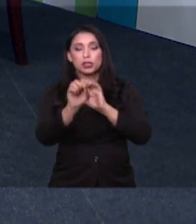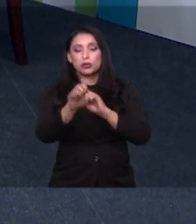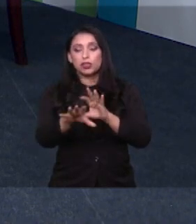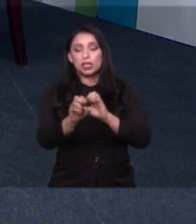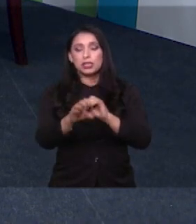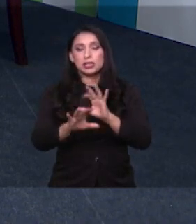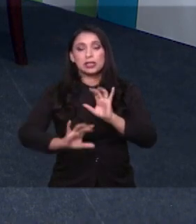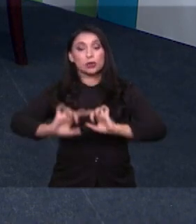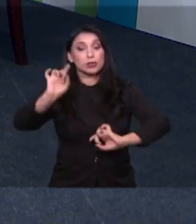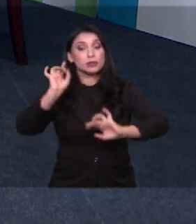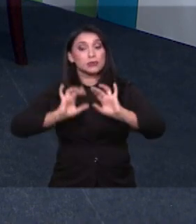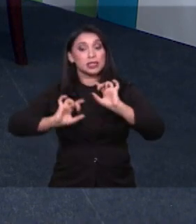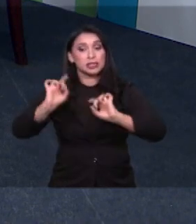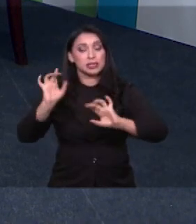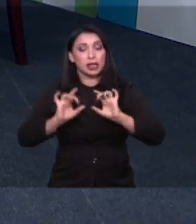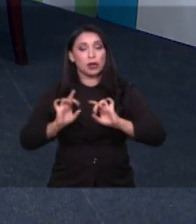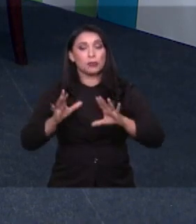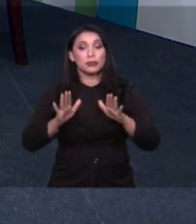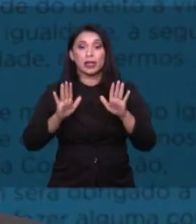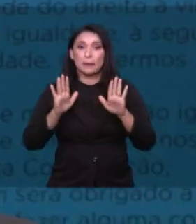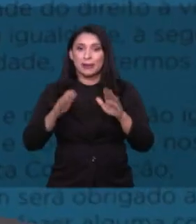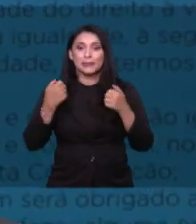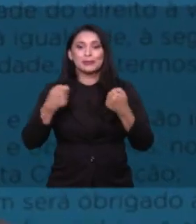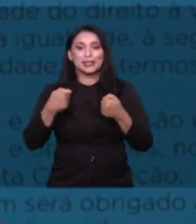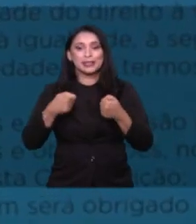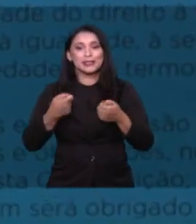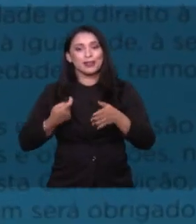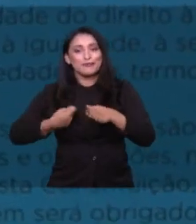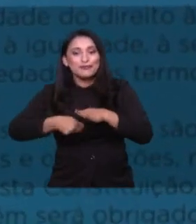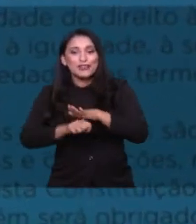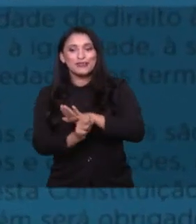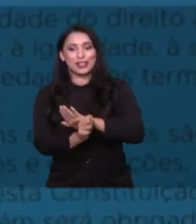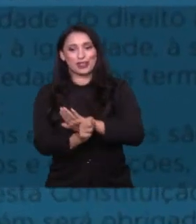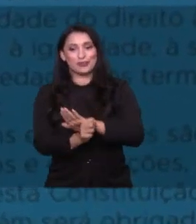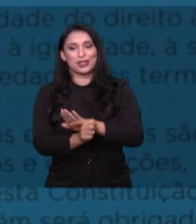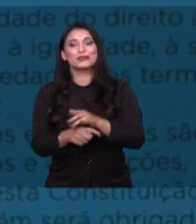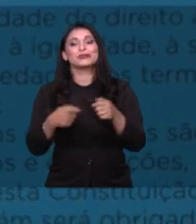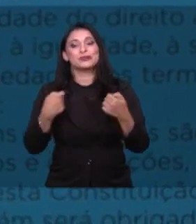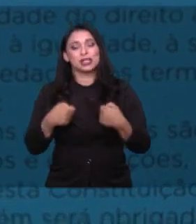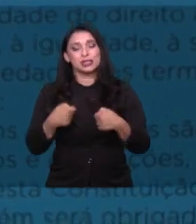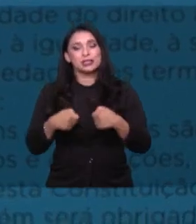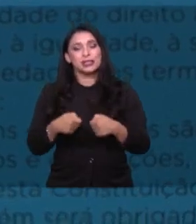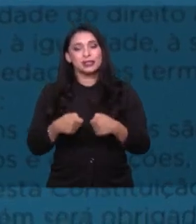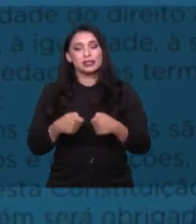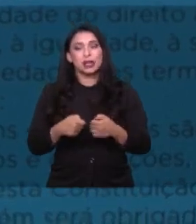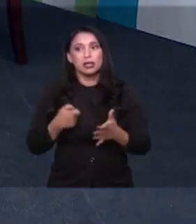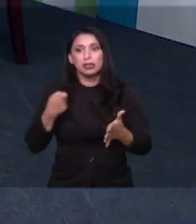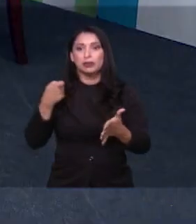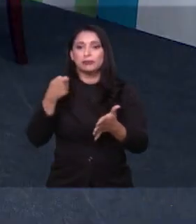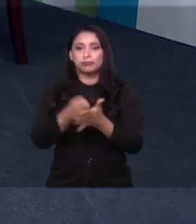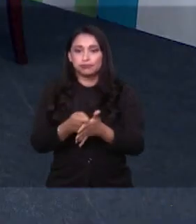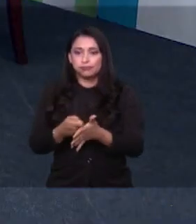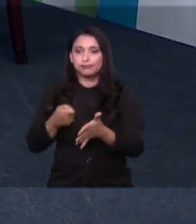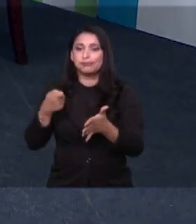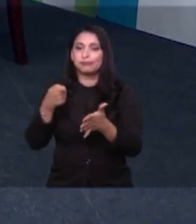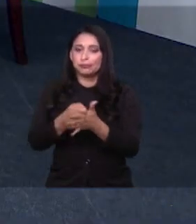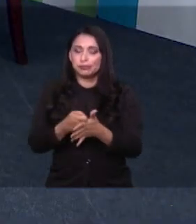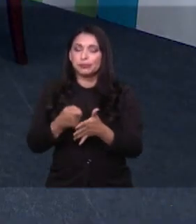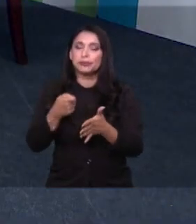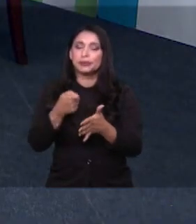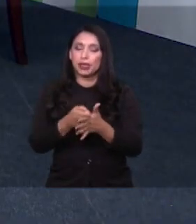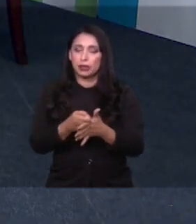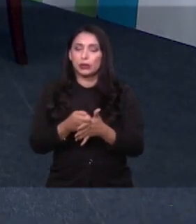está previsto. Mas precisa de investimento, né? Então, a gente fica nessa luta, nessa batalha para